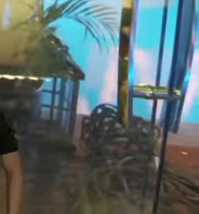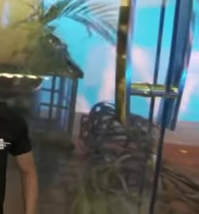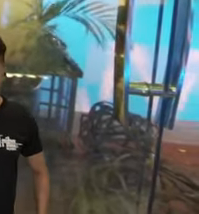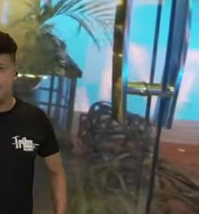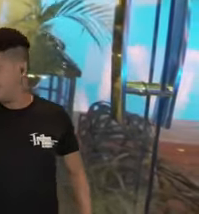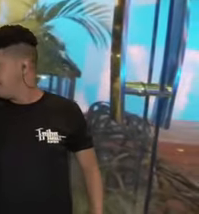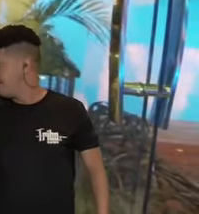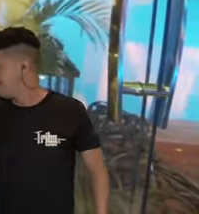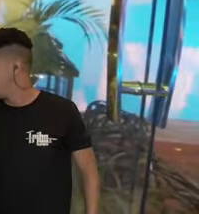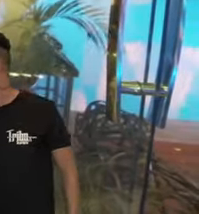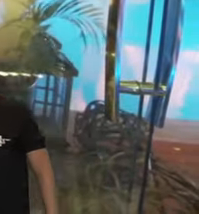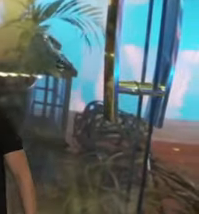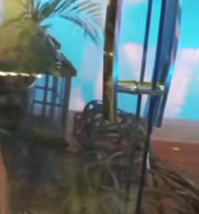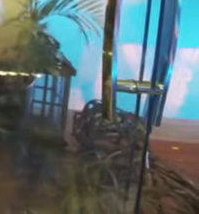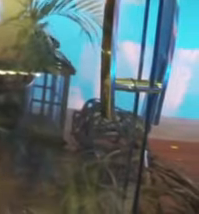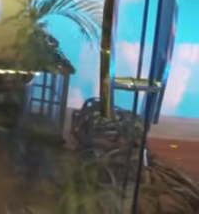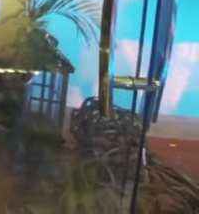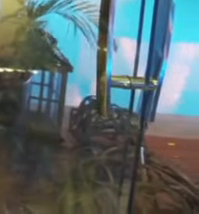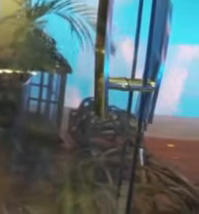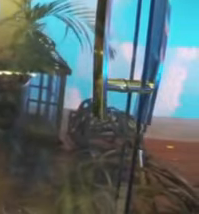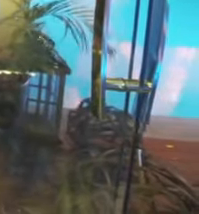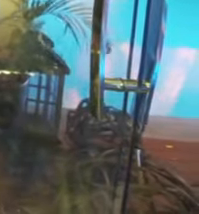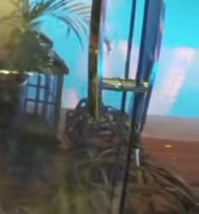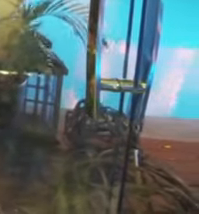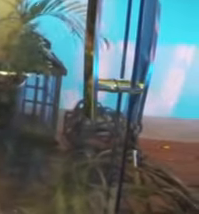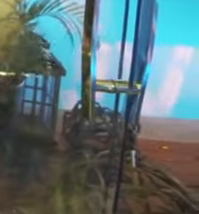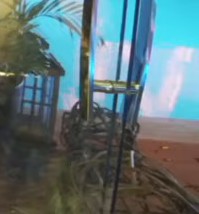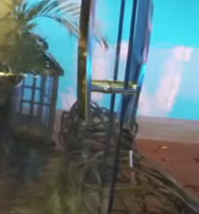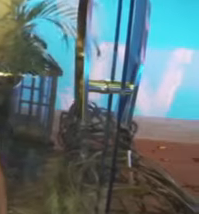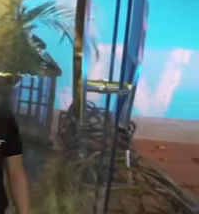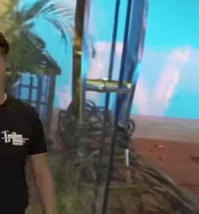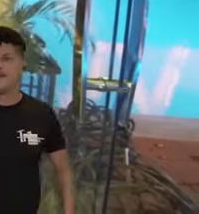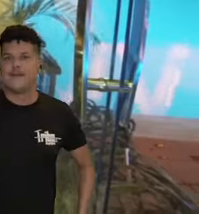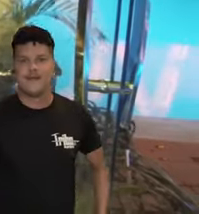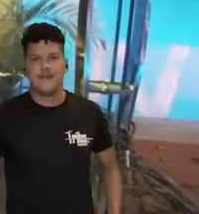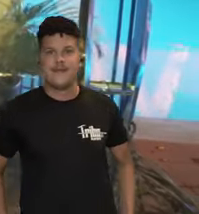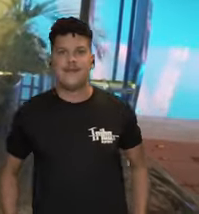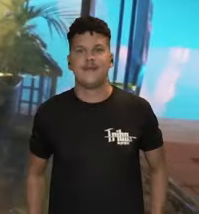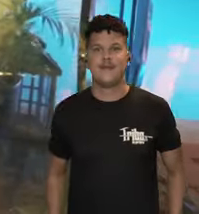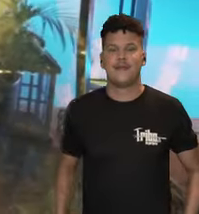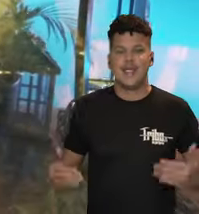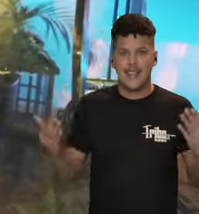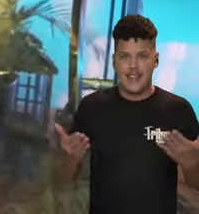Chega aí. Chega, galerinha. Ah. Ei. Essa Ei. Aqui...